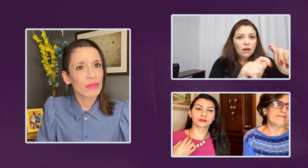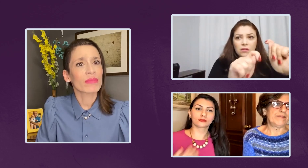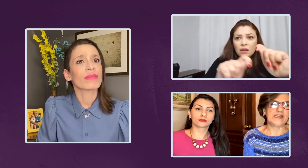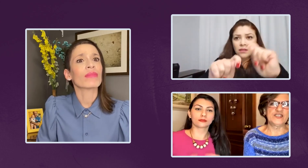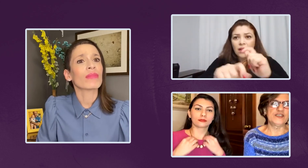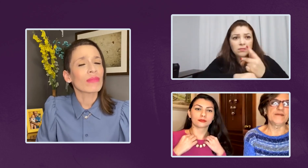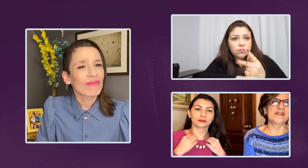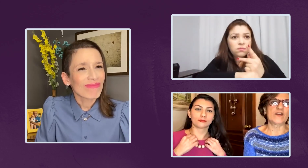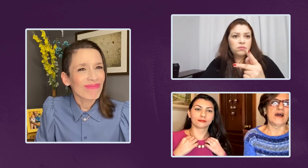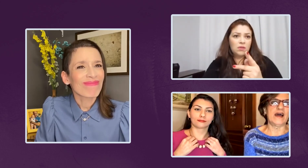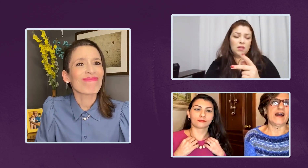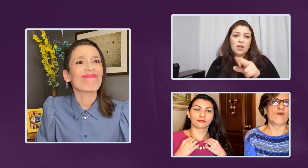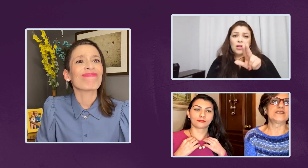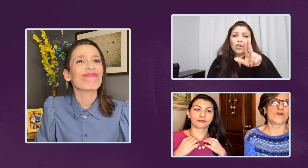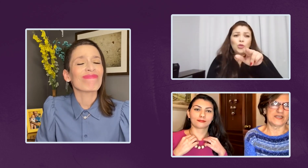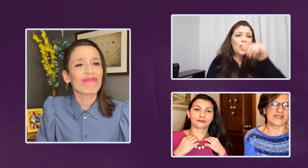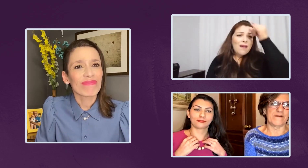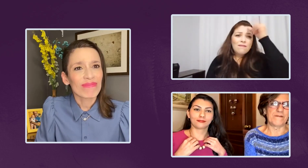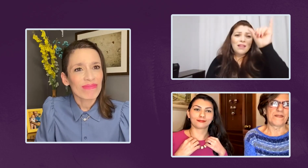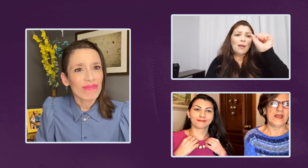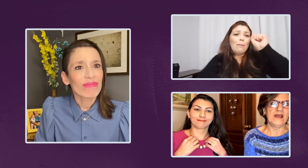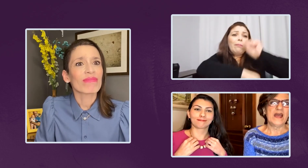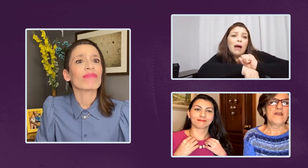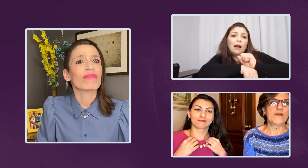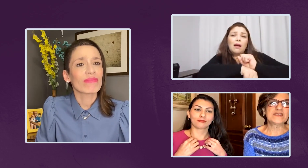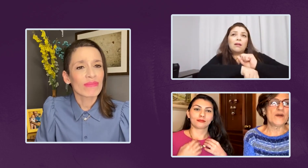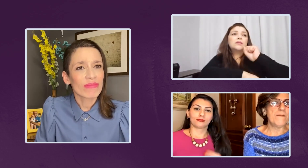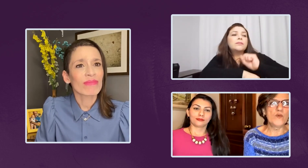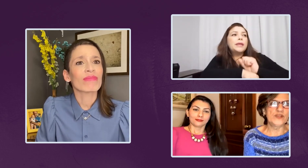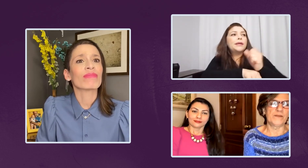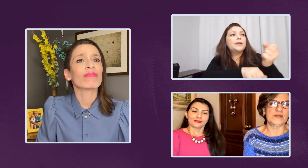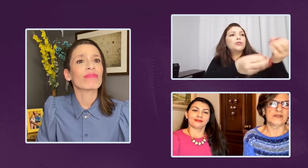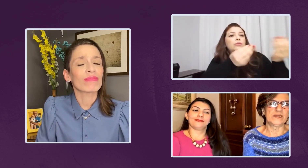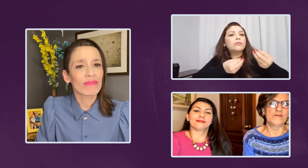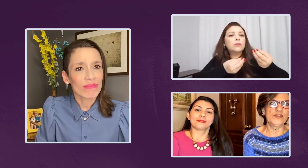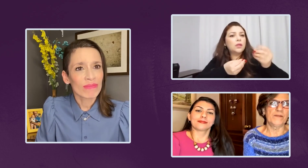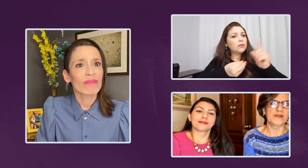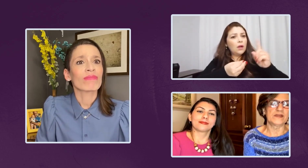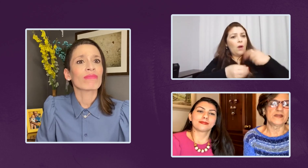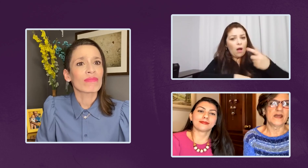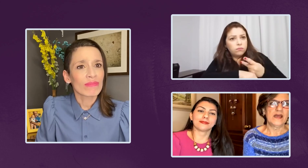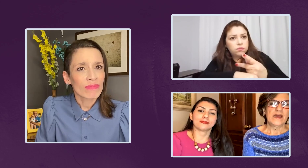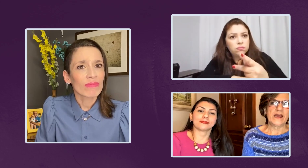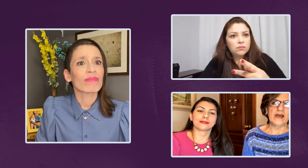ficar paradinho esperando a coisa acontecer, né? A informação é muito importante, muito